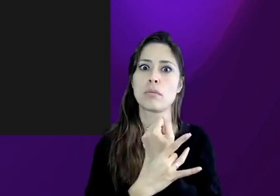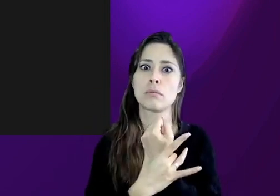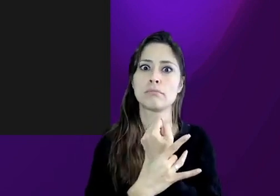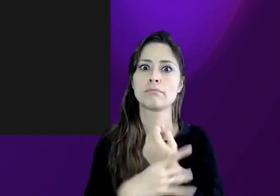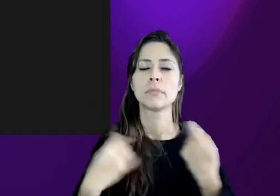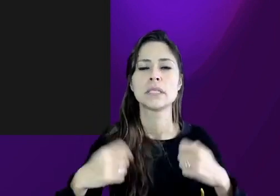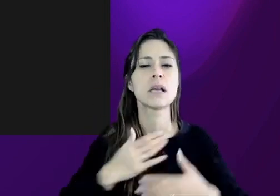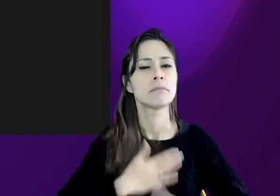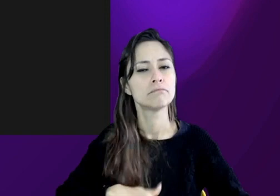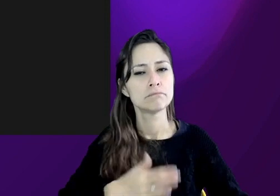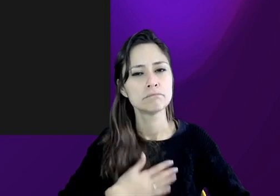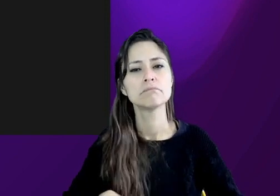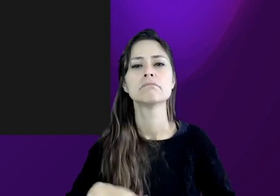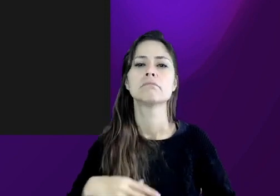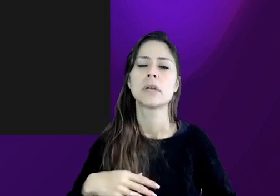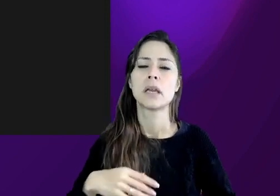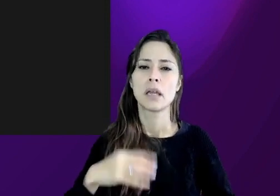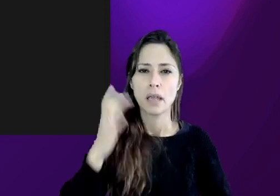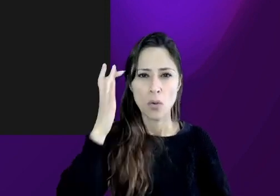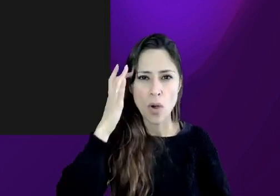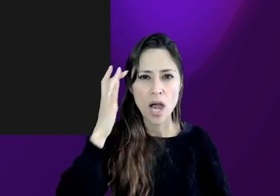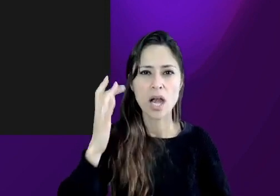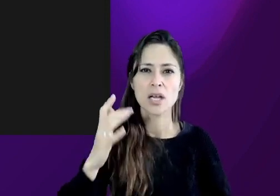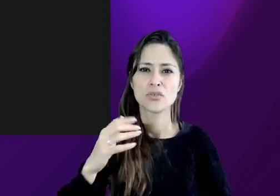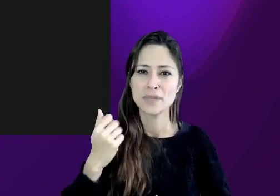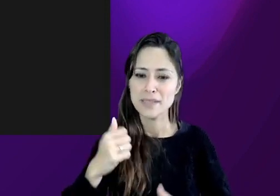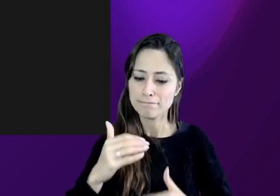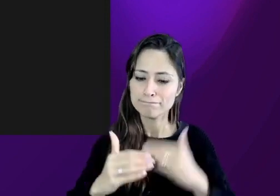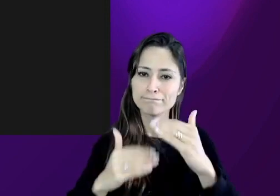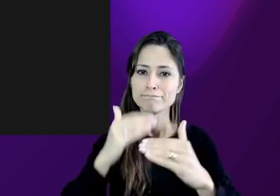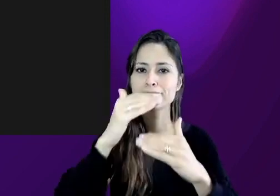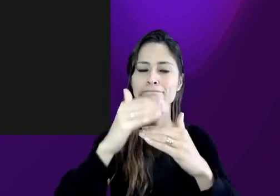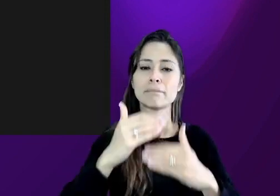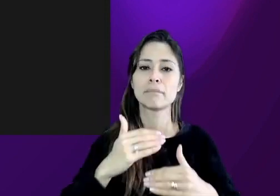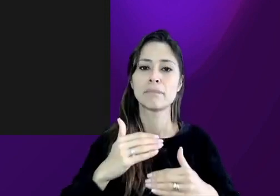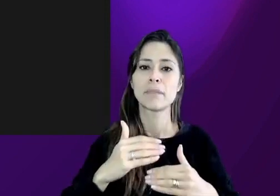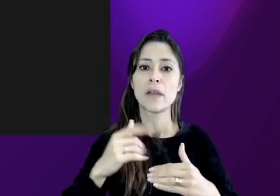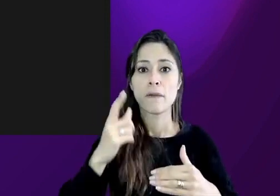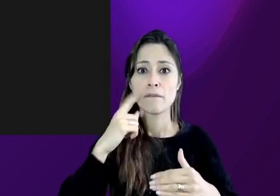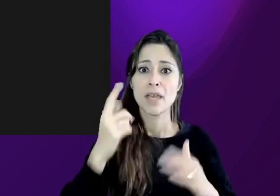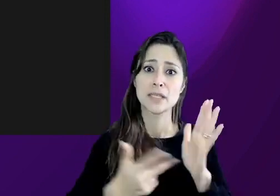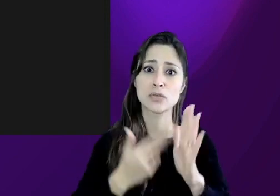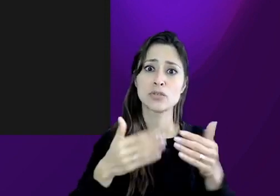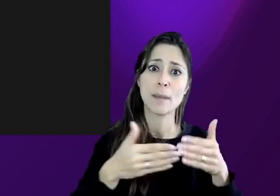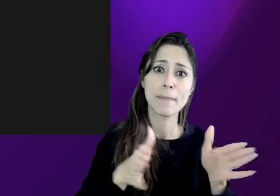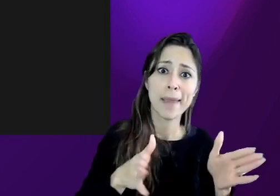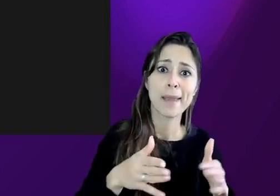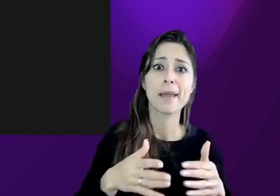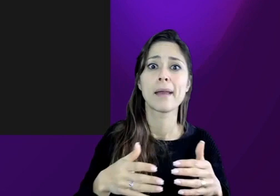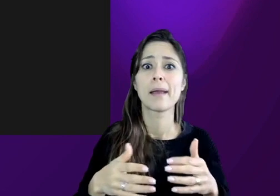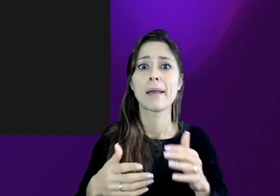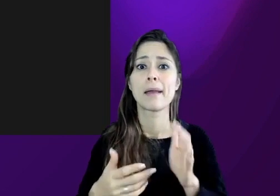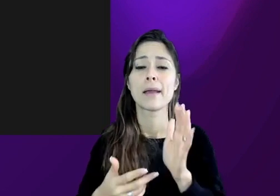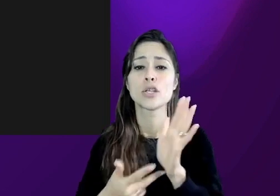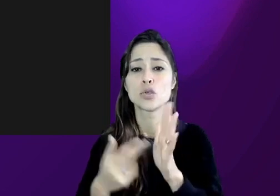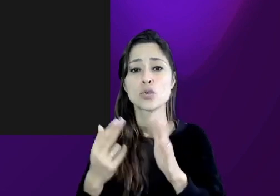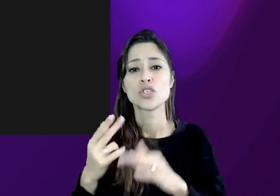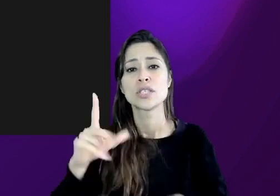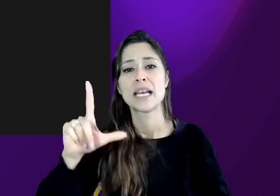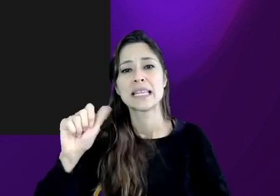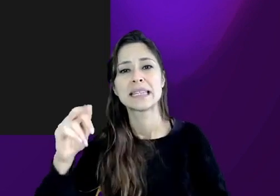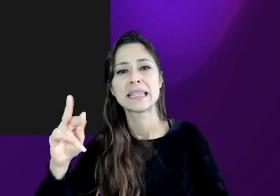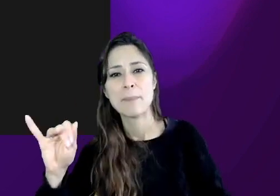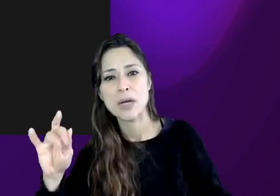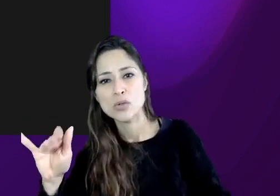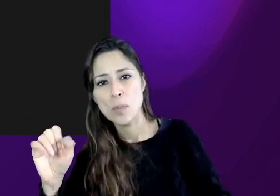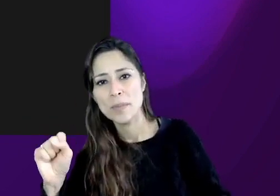confortável. Eu acredito numa escadinha, a gente tem que estar confortável com a via aberta para ir para a laparoscopia e para a laparoscopia para ir para o robô, que não